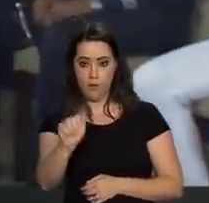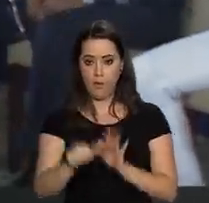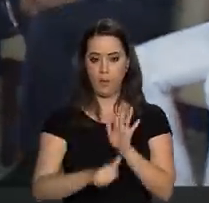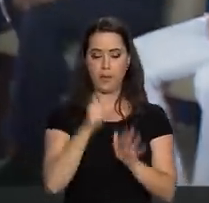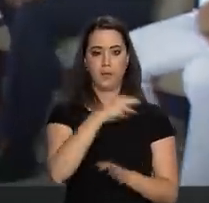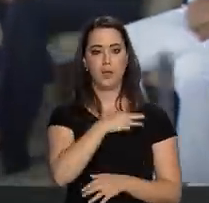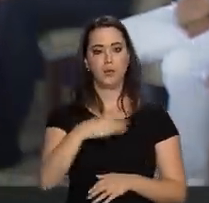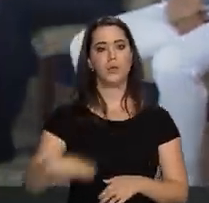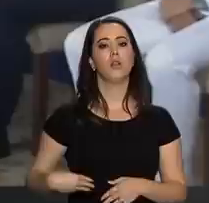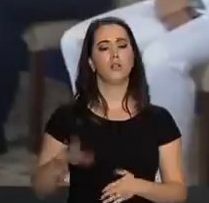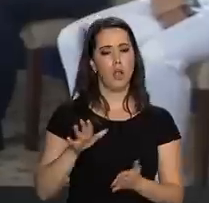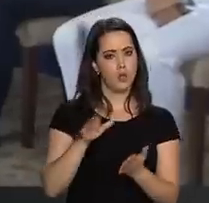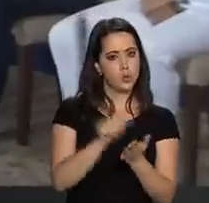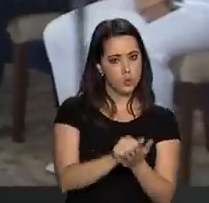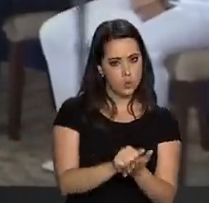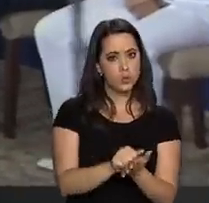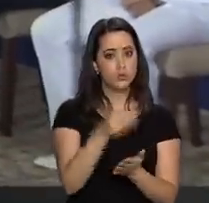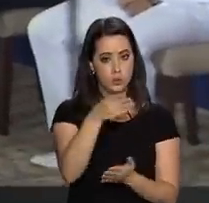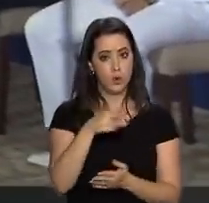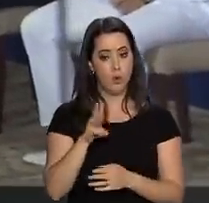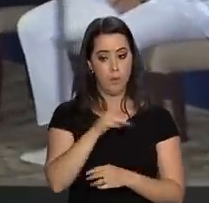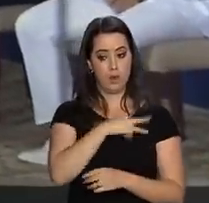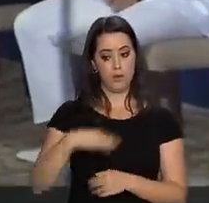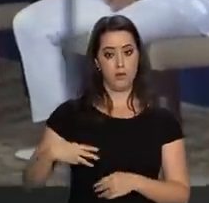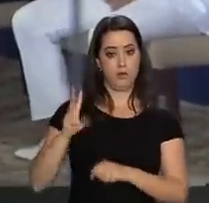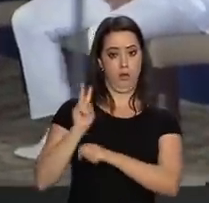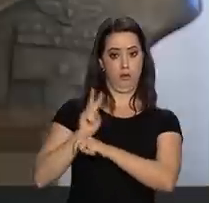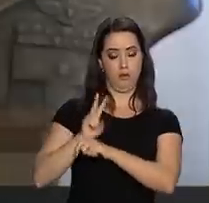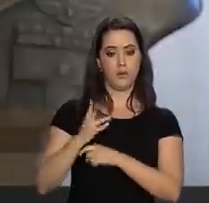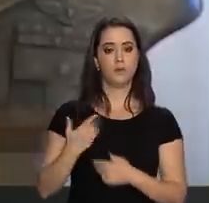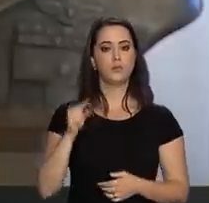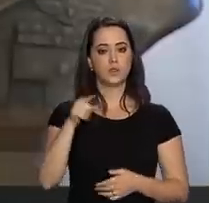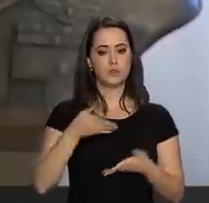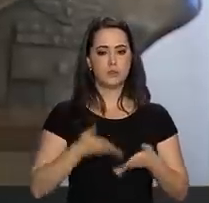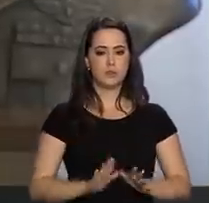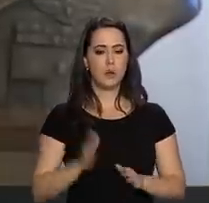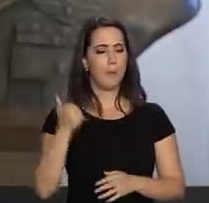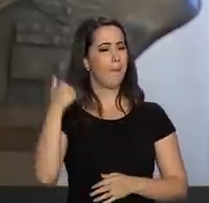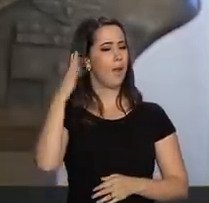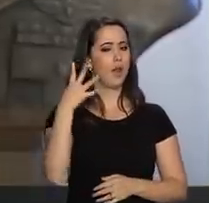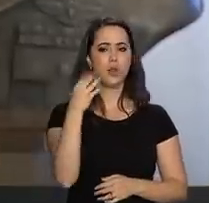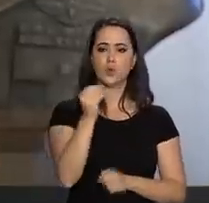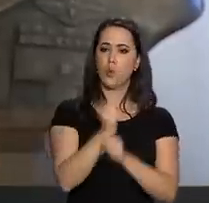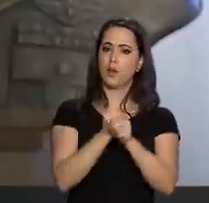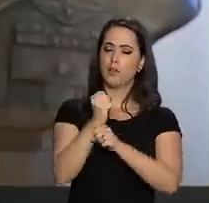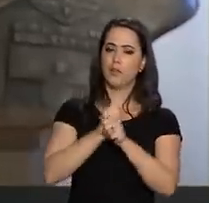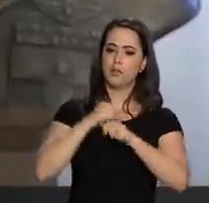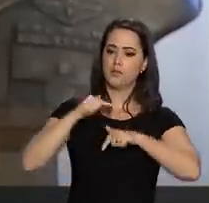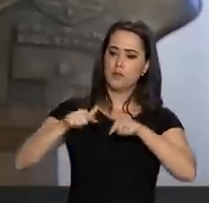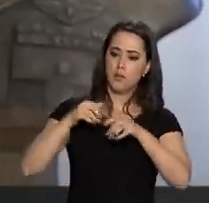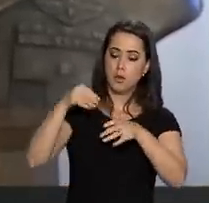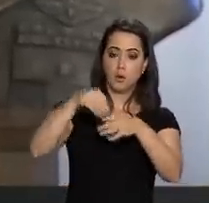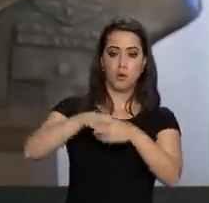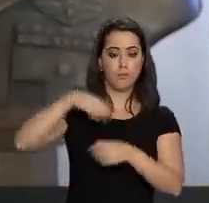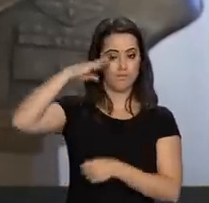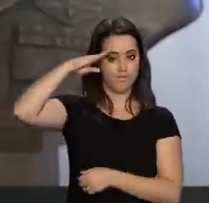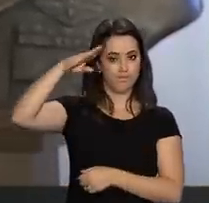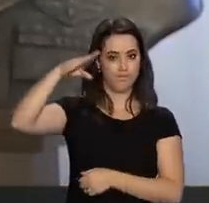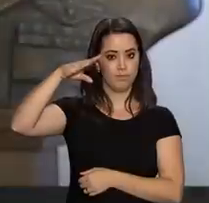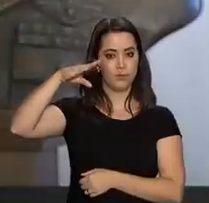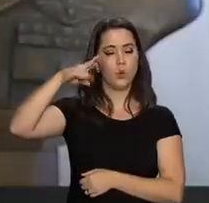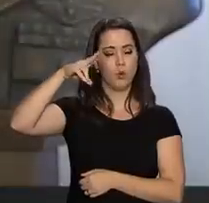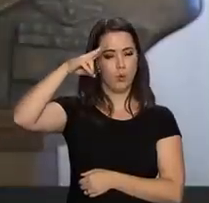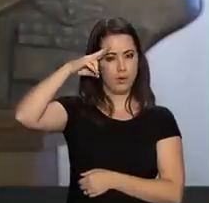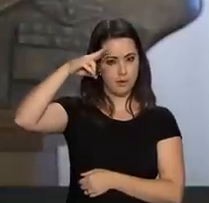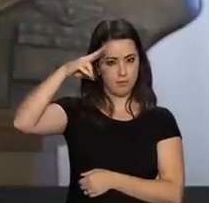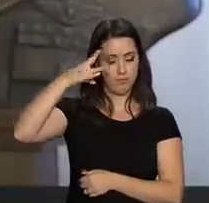Defesa. Natural de Barreiras, em Pernambuco, serviu por mais de 40 anos ao Exército Brasileiro. Começou a